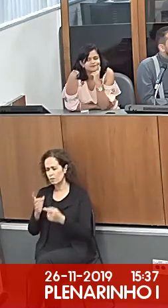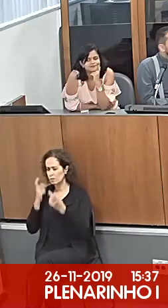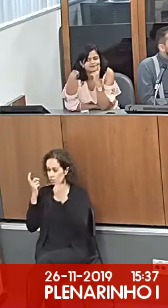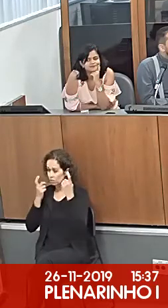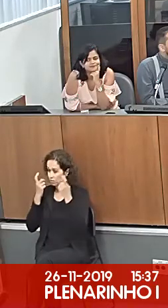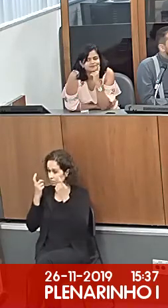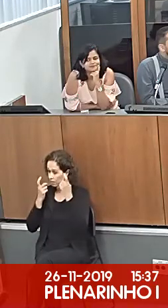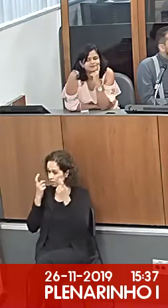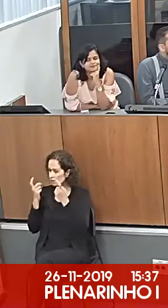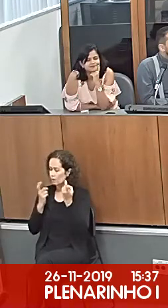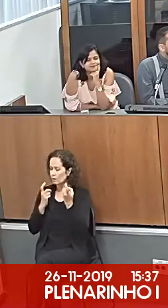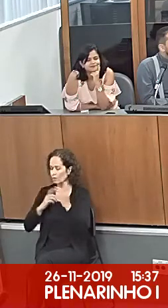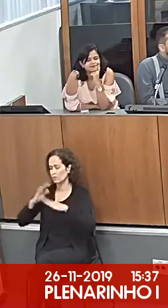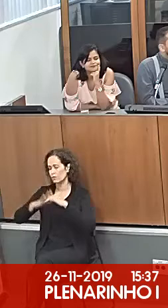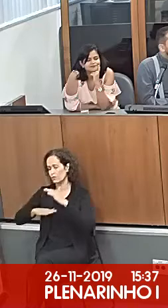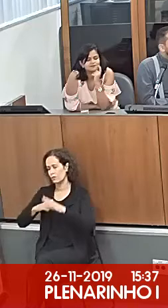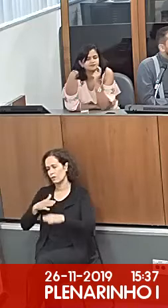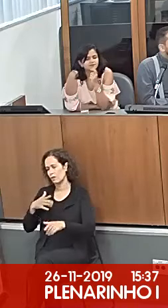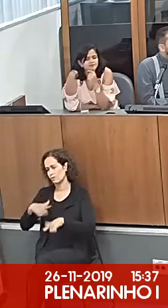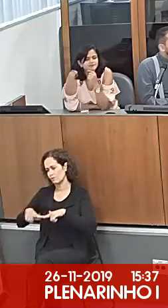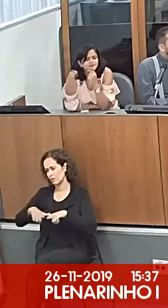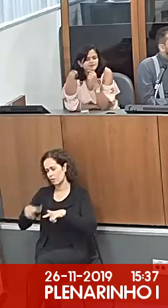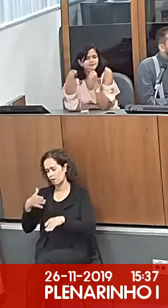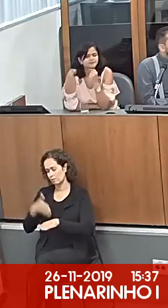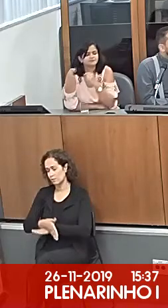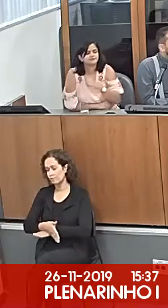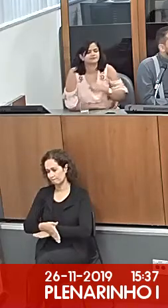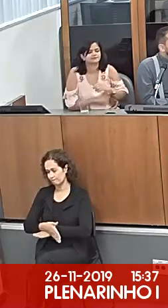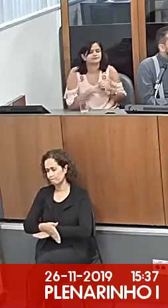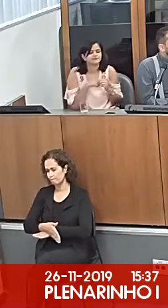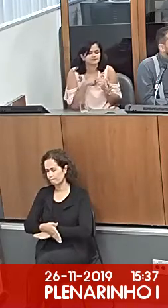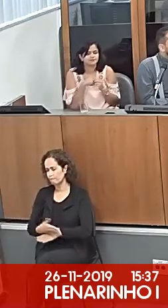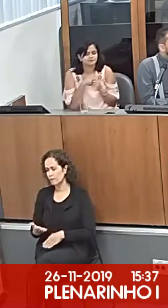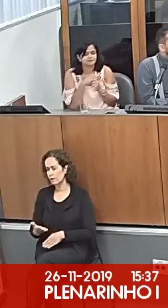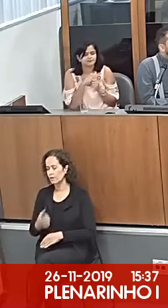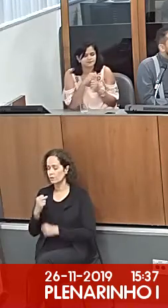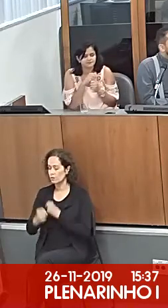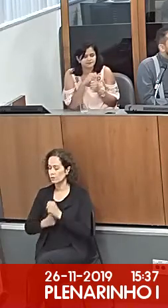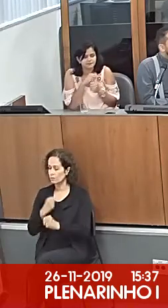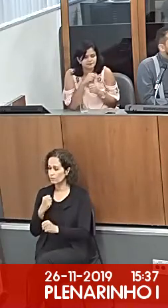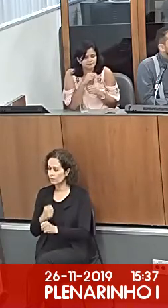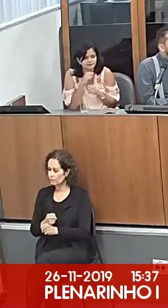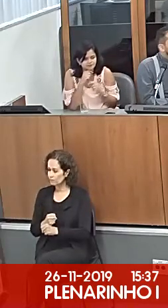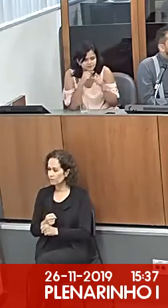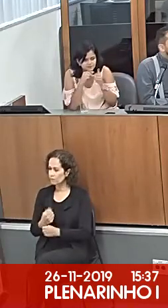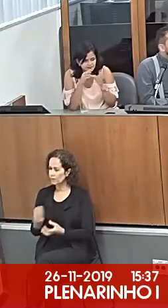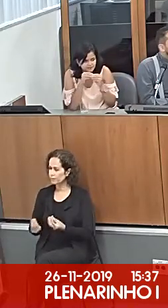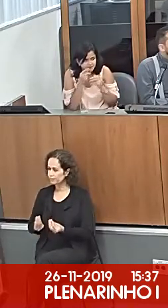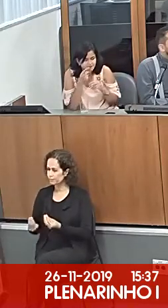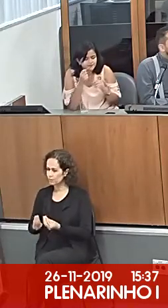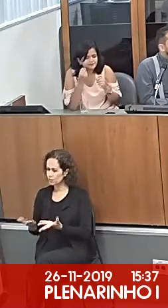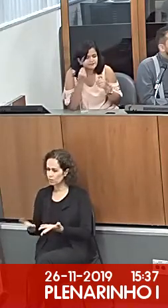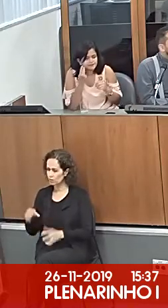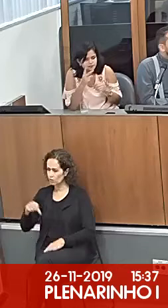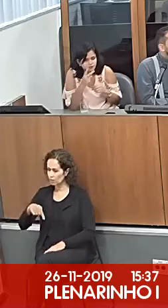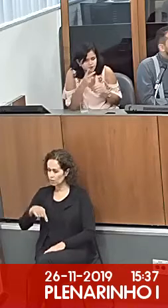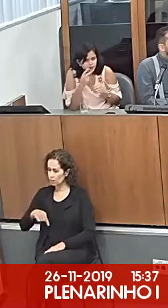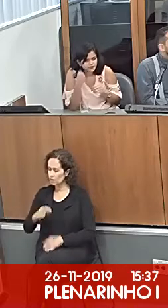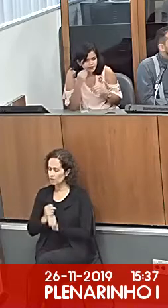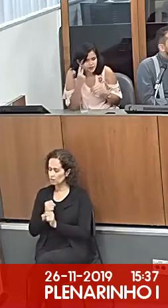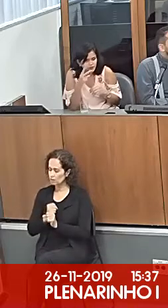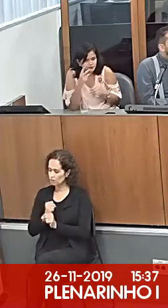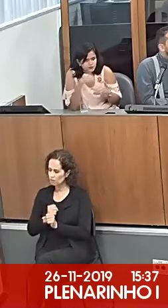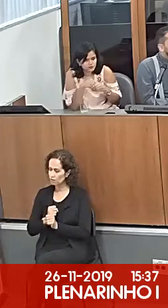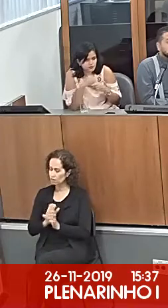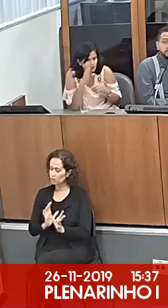no mercado profissional. E o próximo ano, esse foi o primeiro ano dessa nova formação aqui da comissão, somos